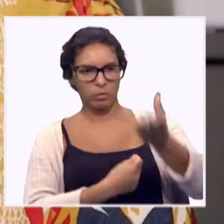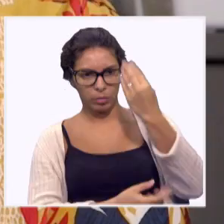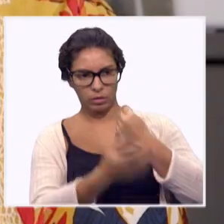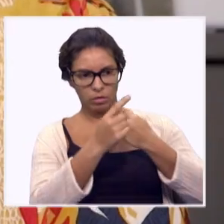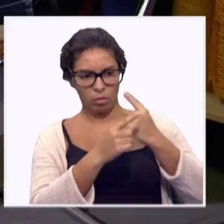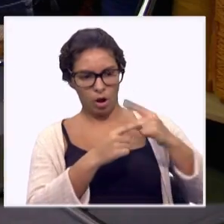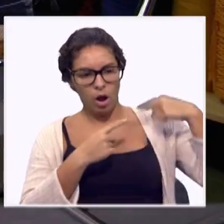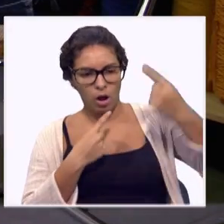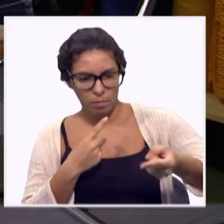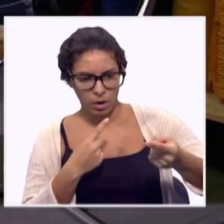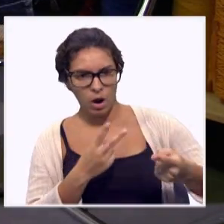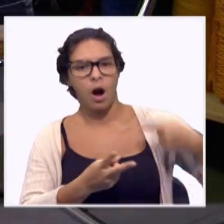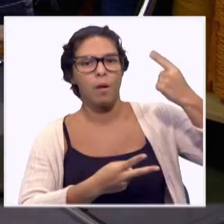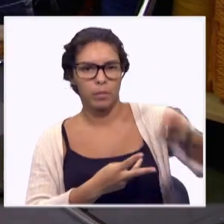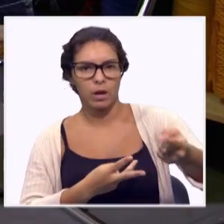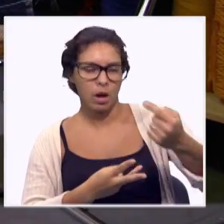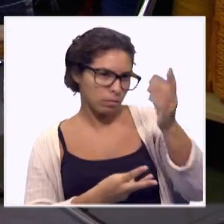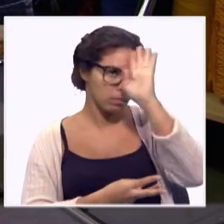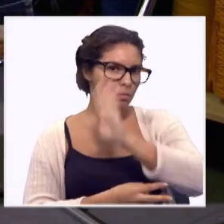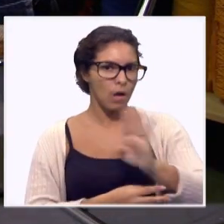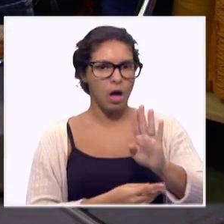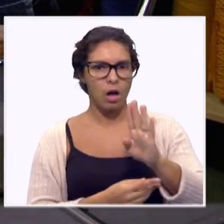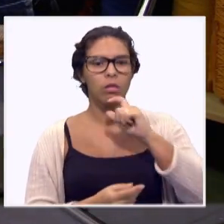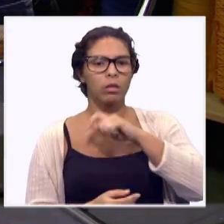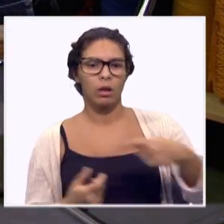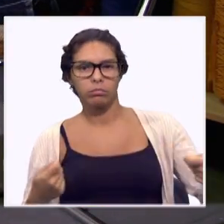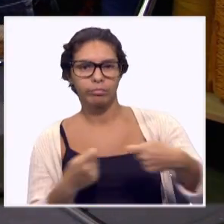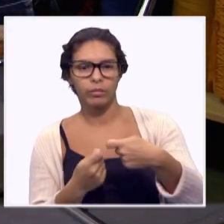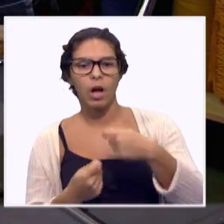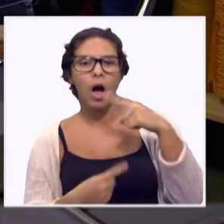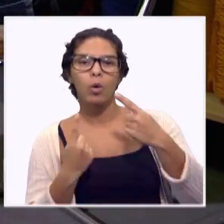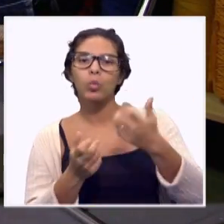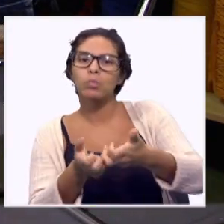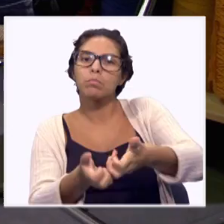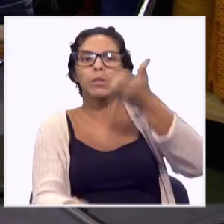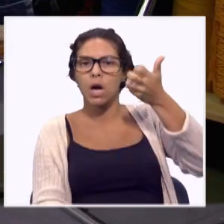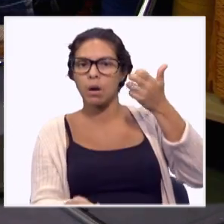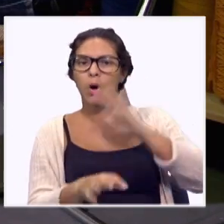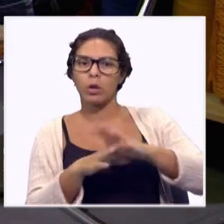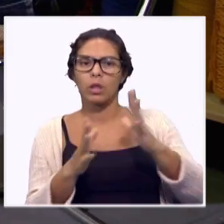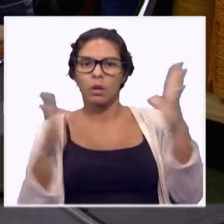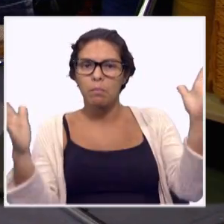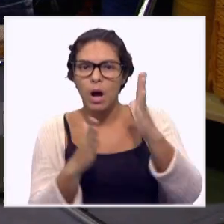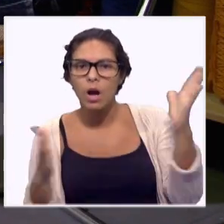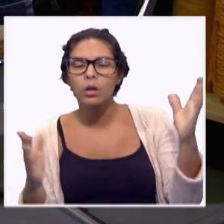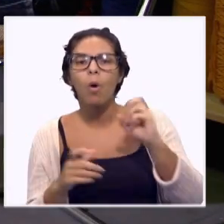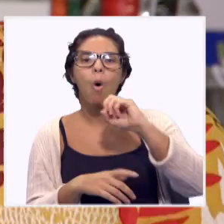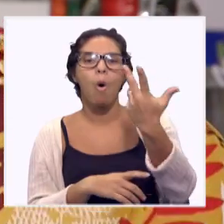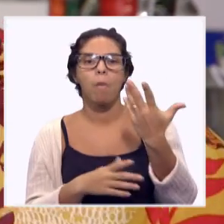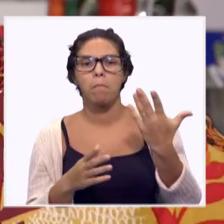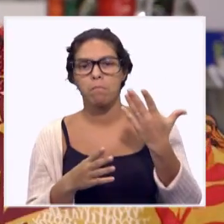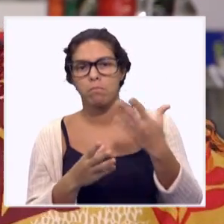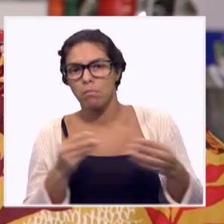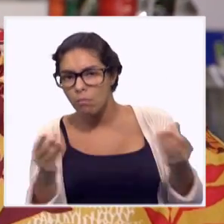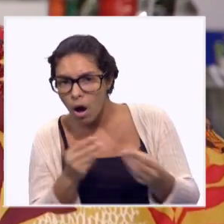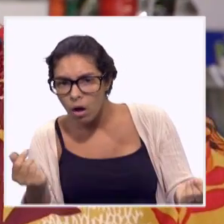fazendo. Mas não houve nenhum que se tenha destacado pelo material que usaste ou até mesmo pela sua dimensão?